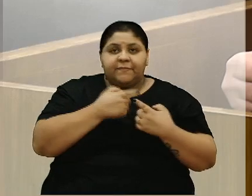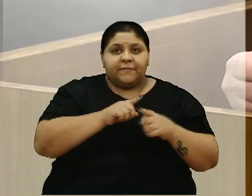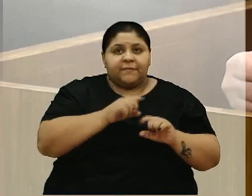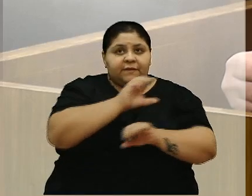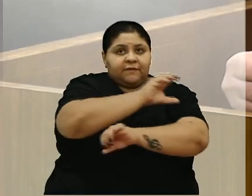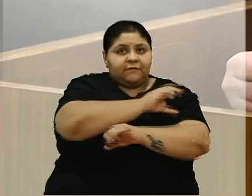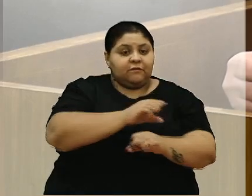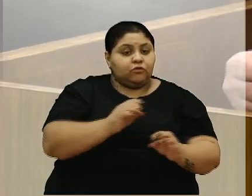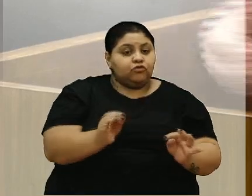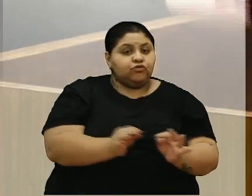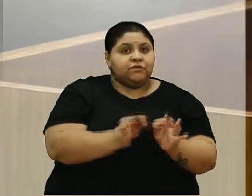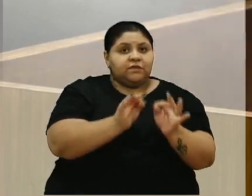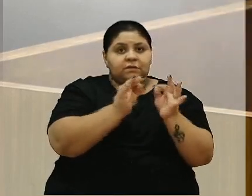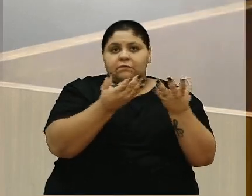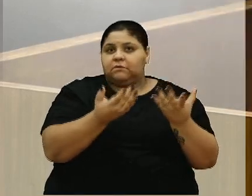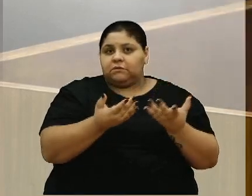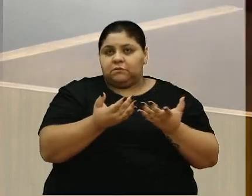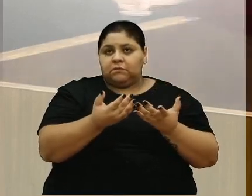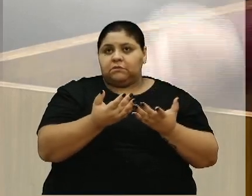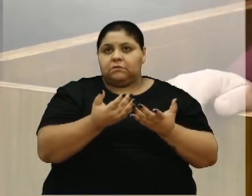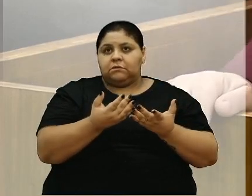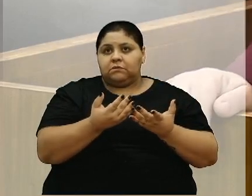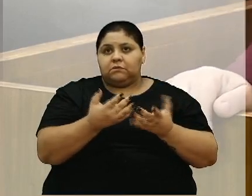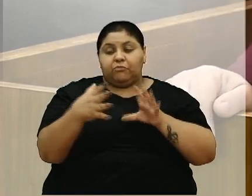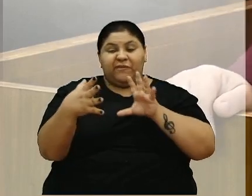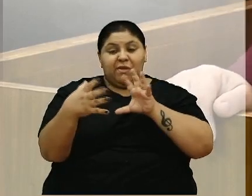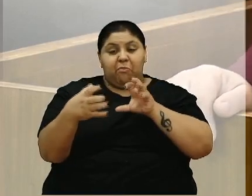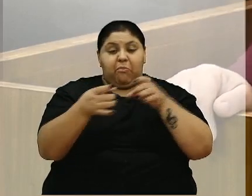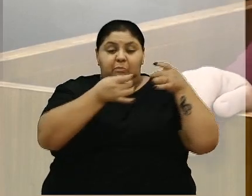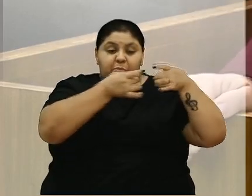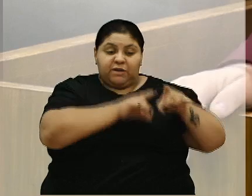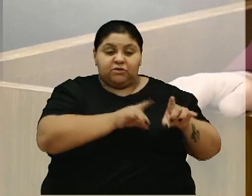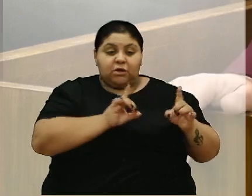curso técnico, mas que não pode estar se chocando os objetivos.